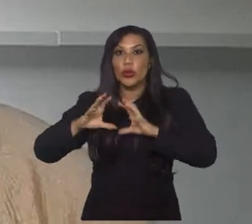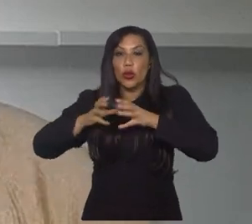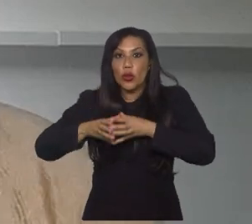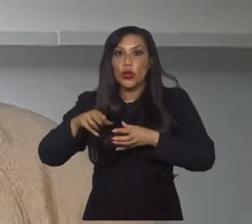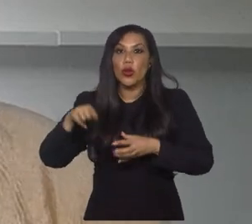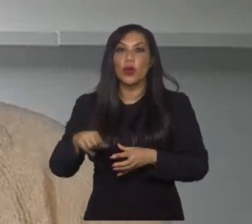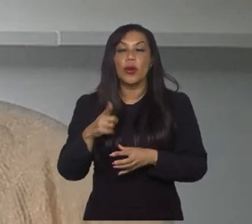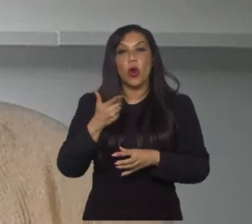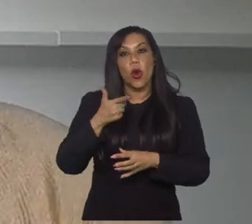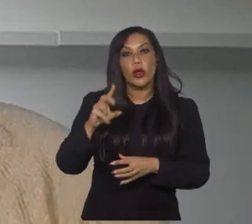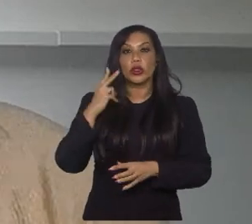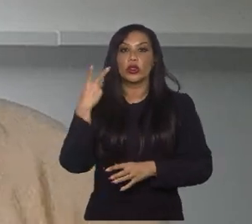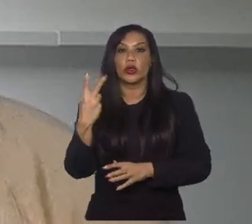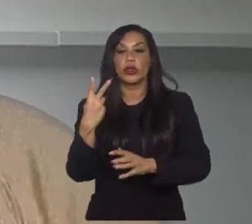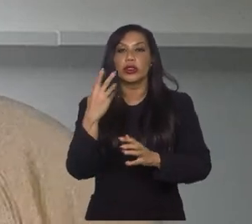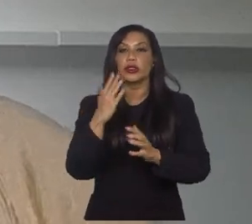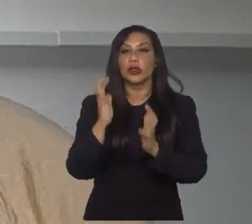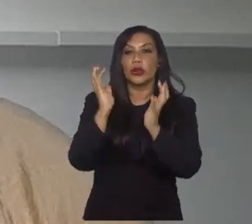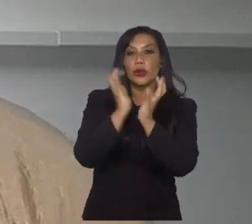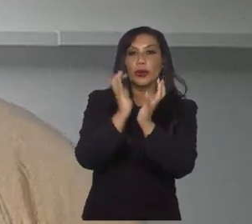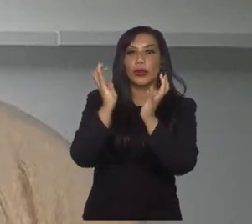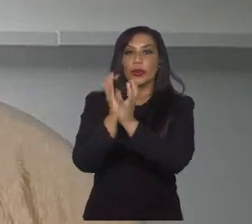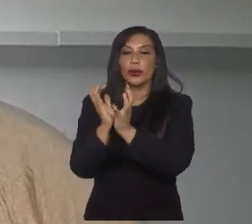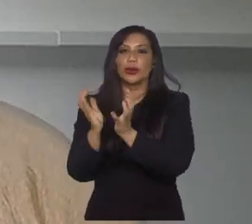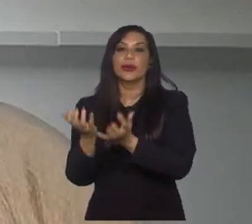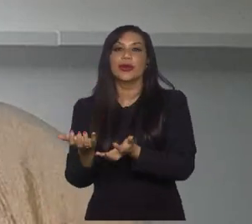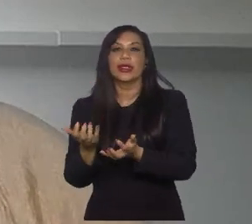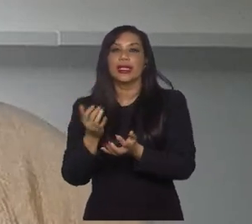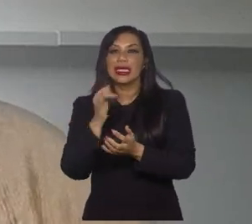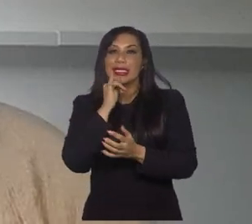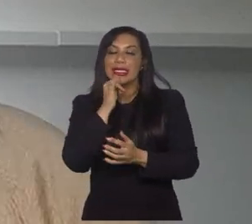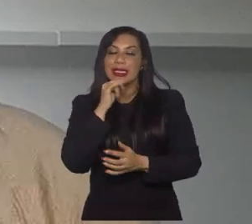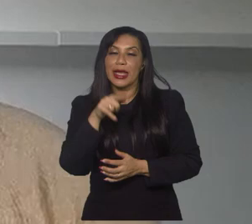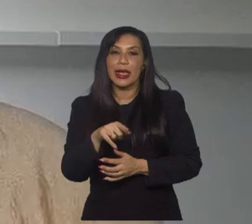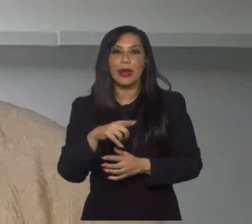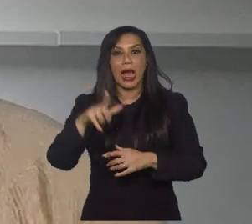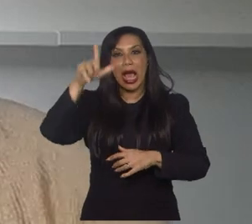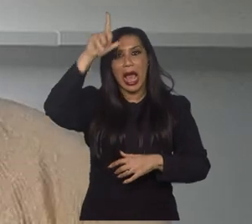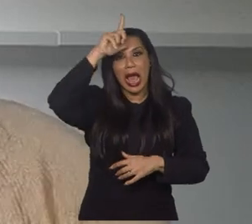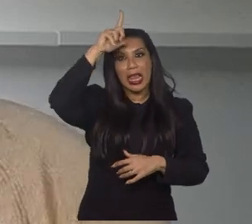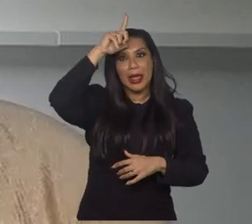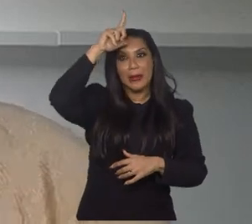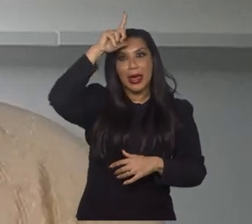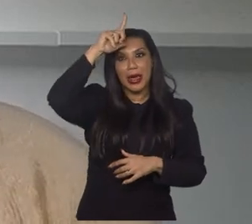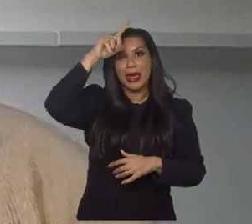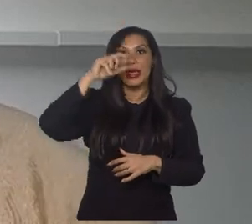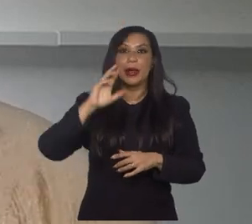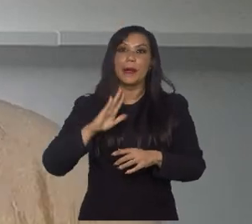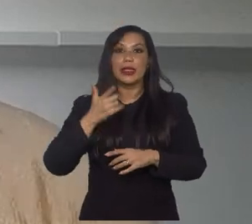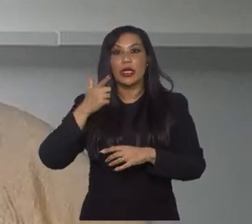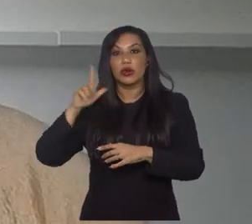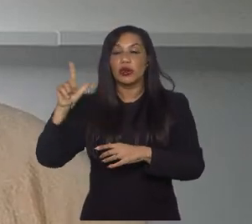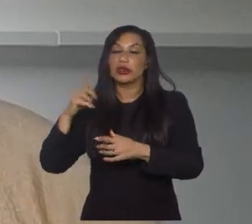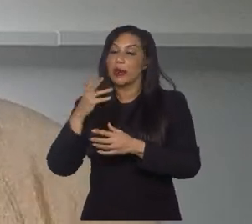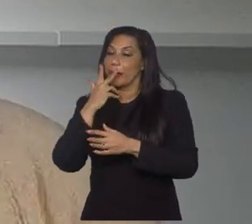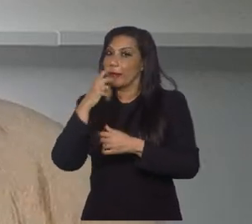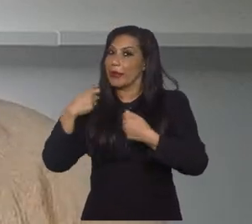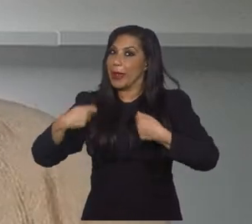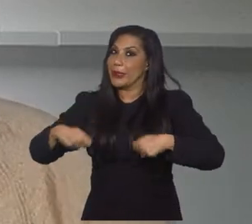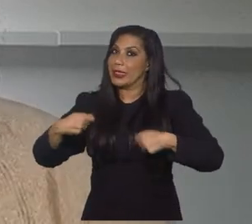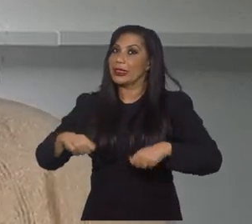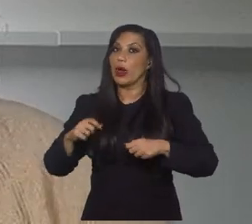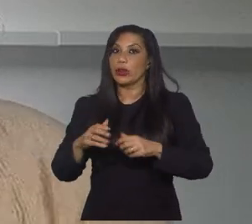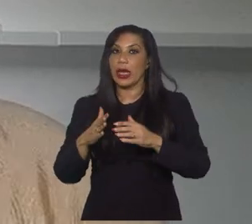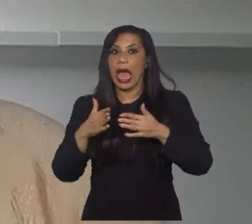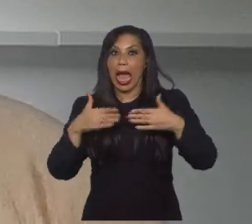tem outras duas equipes ali próximas, né, parelhas. Contra a Alemanha, talvez sim, mas contra os outros dois vai precisar se